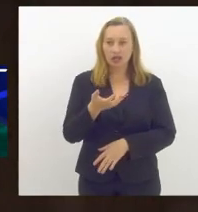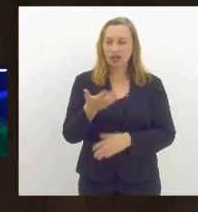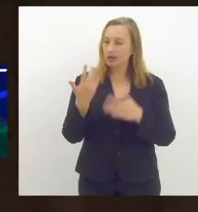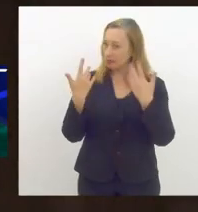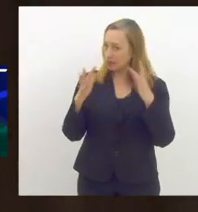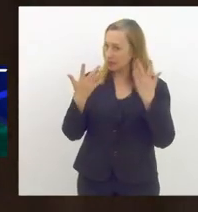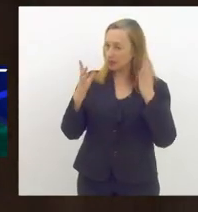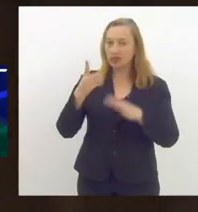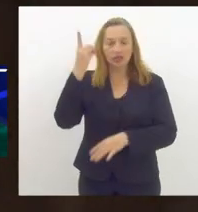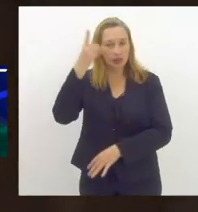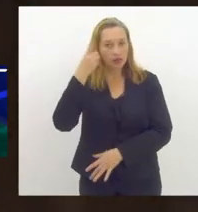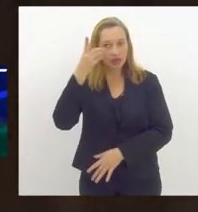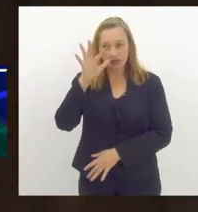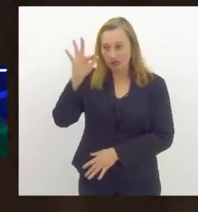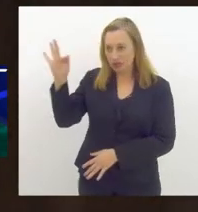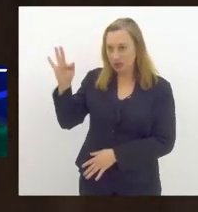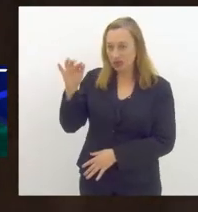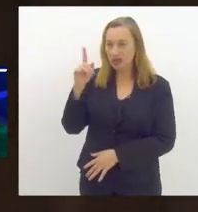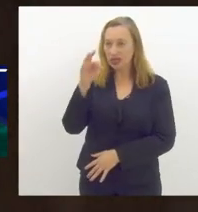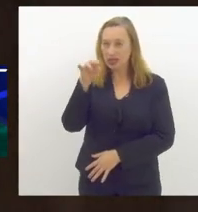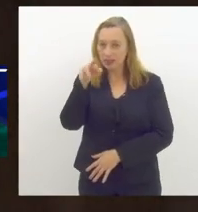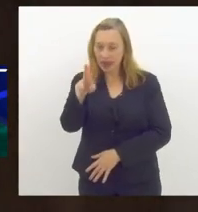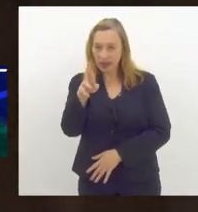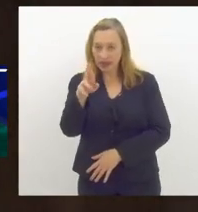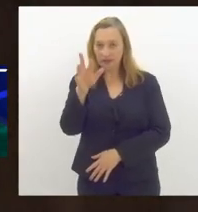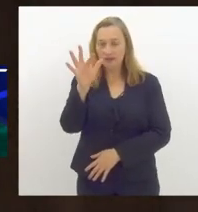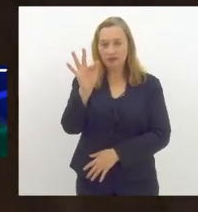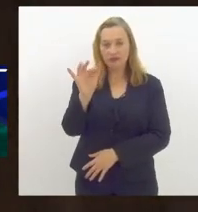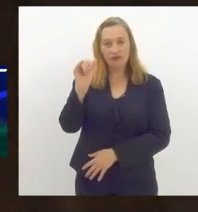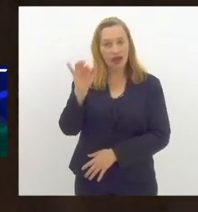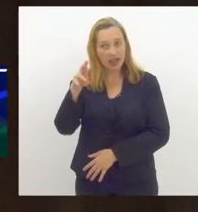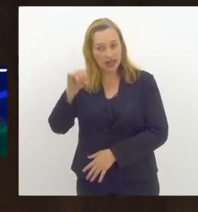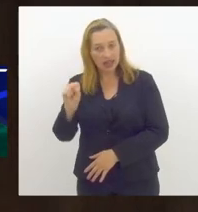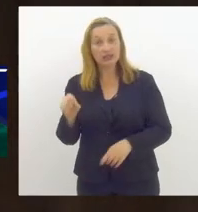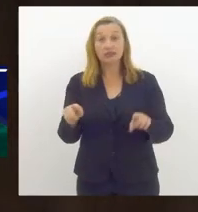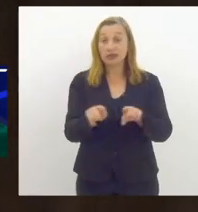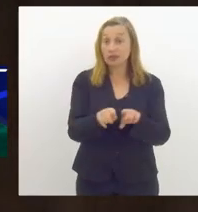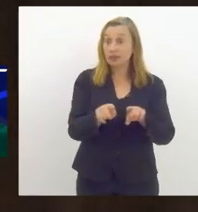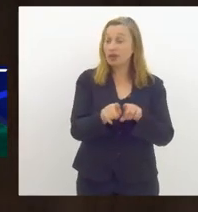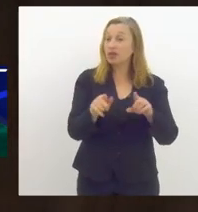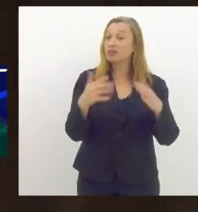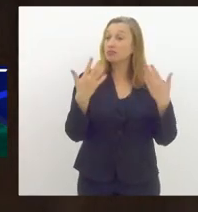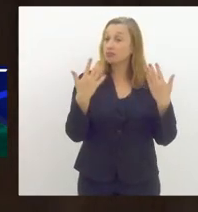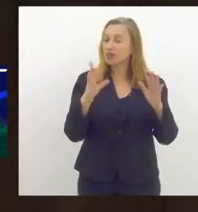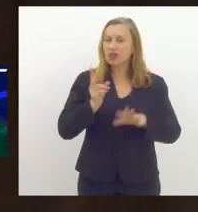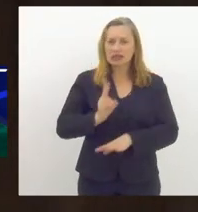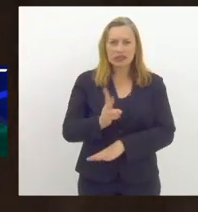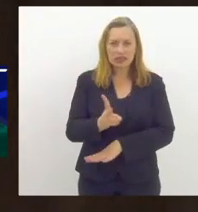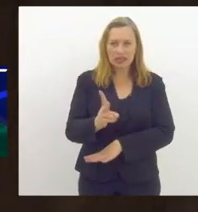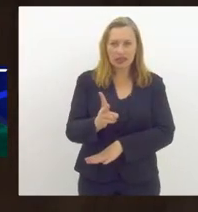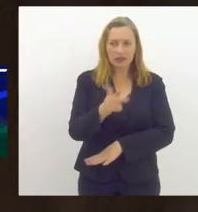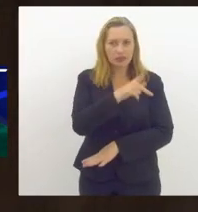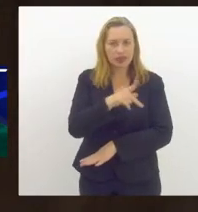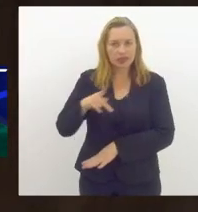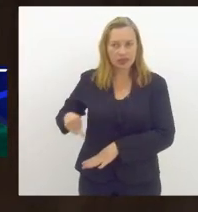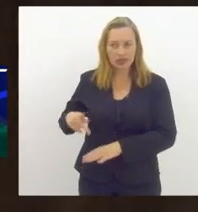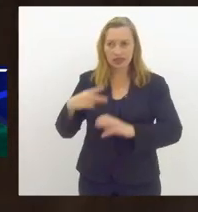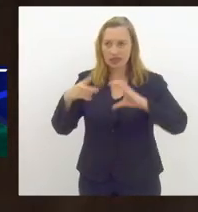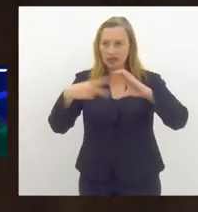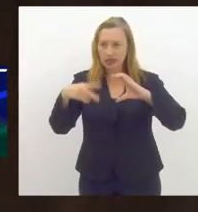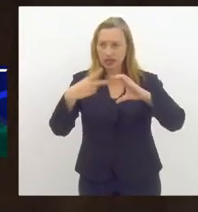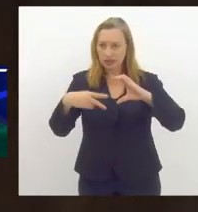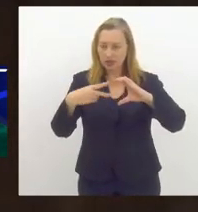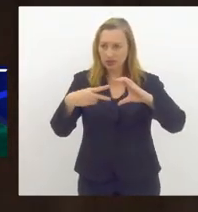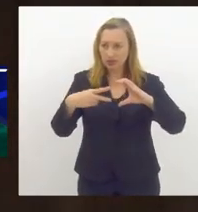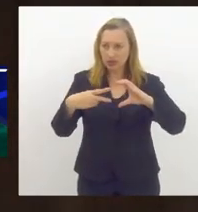cumprimentar o deputado federal Lindberg Faria e complementar o sempre presidente da Câmara de